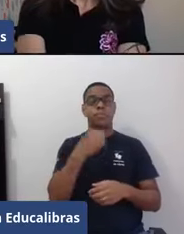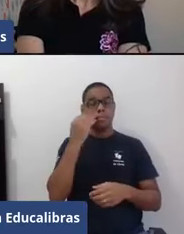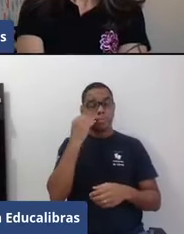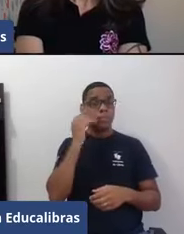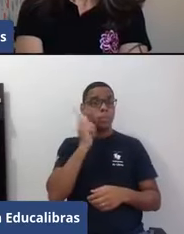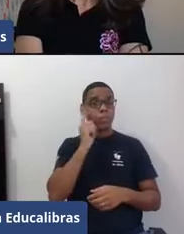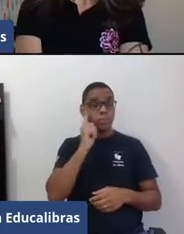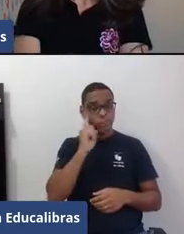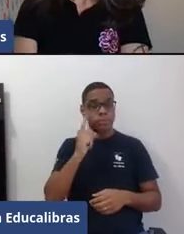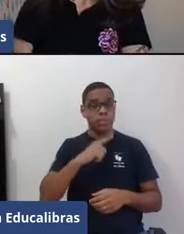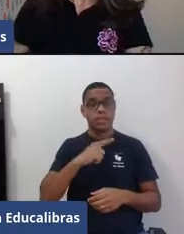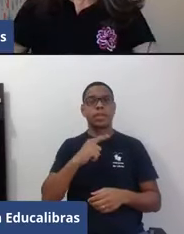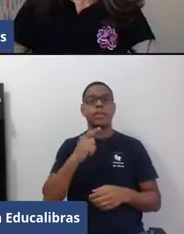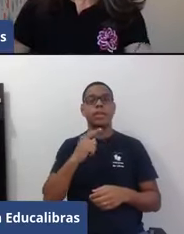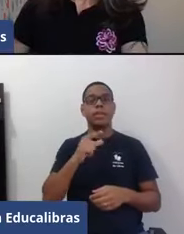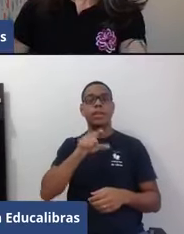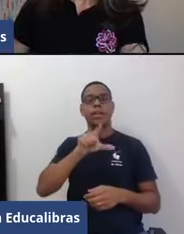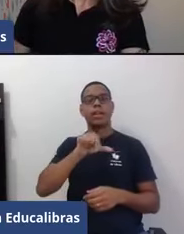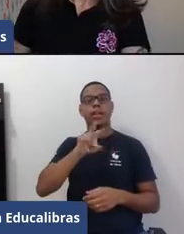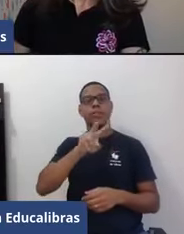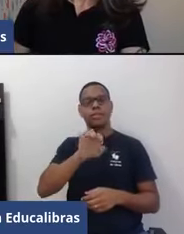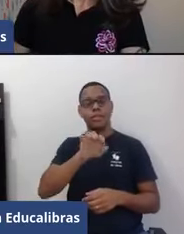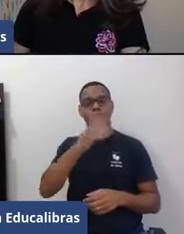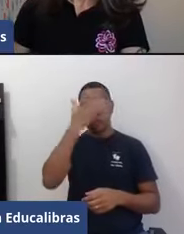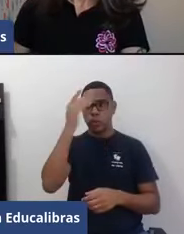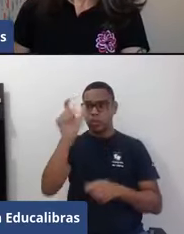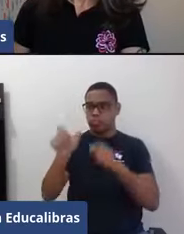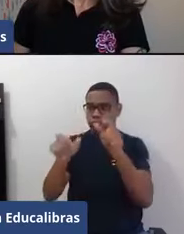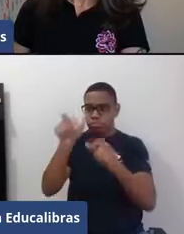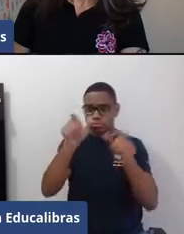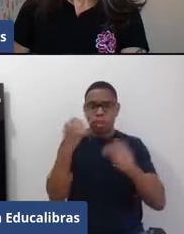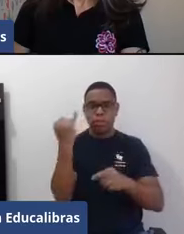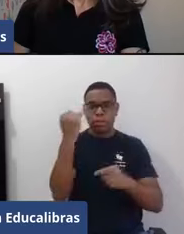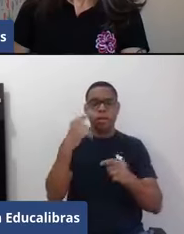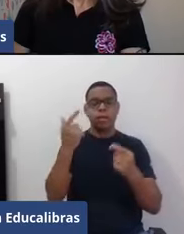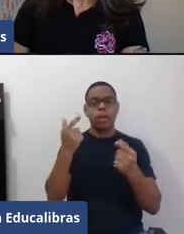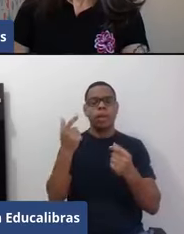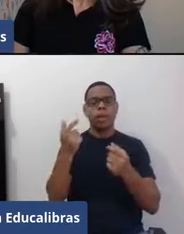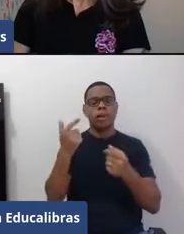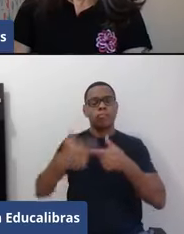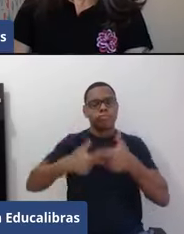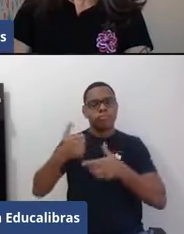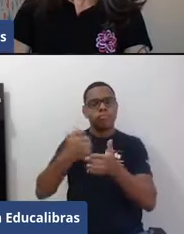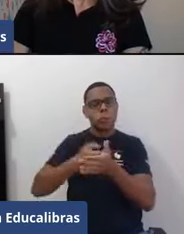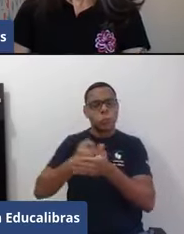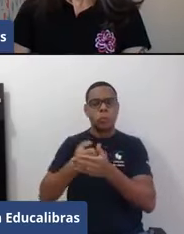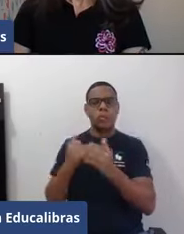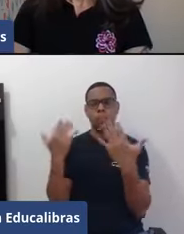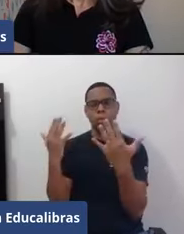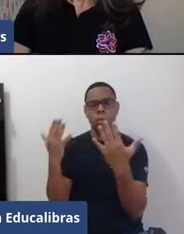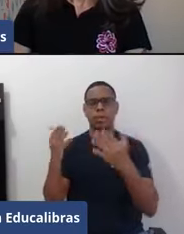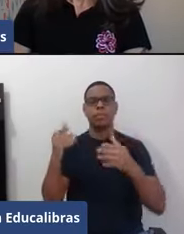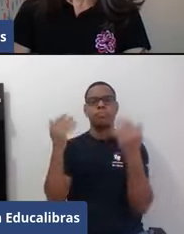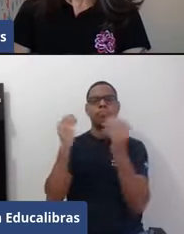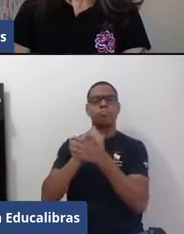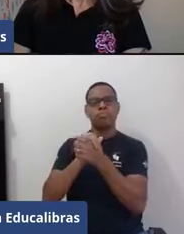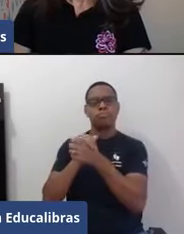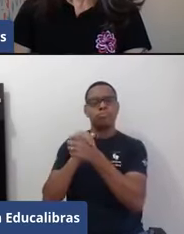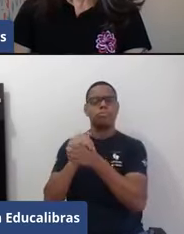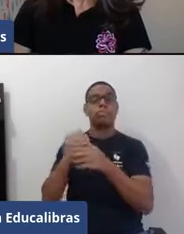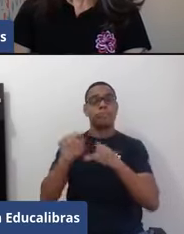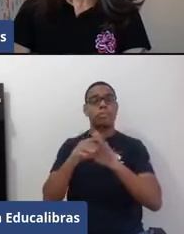dia com pessoas interessantes, as pessoas que vão ser homenageadas, para marcar e para continuar